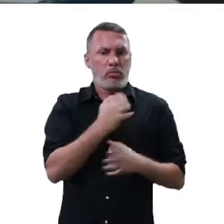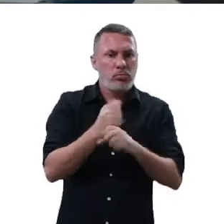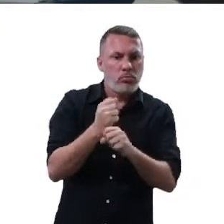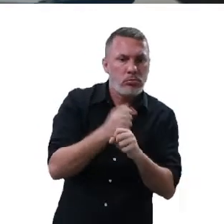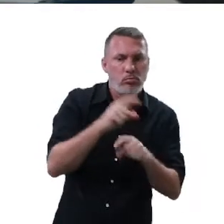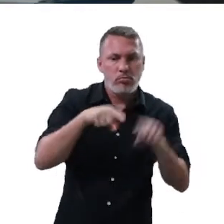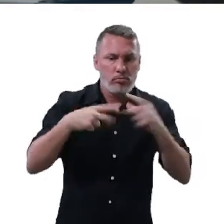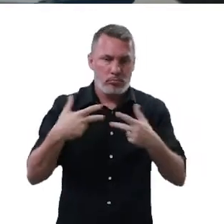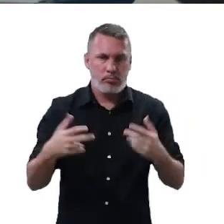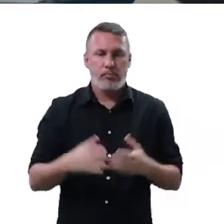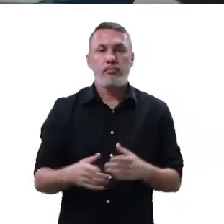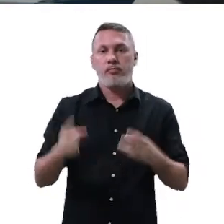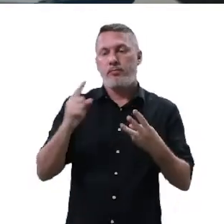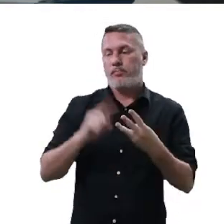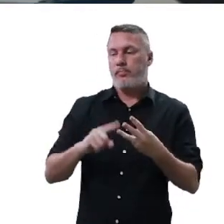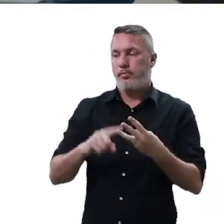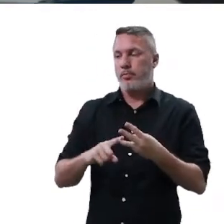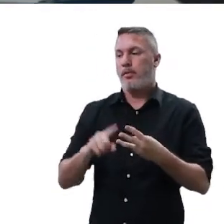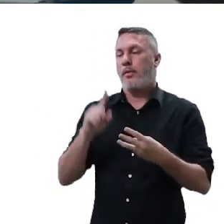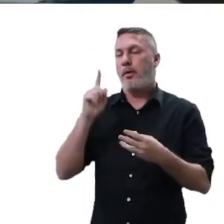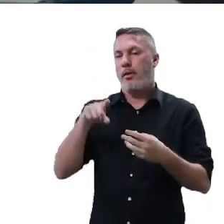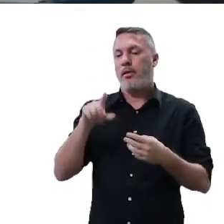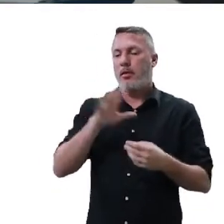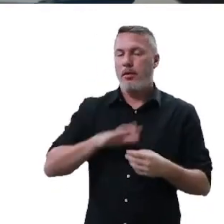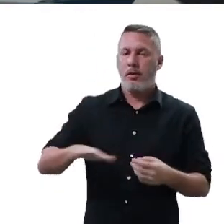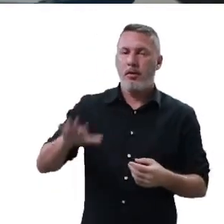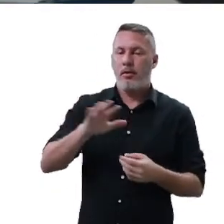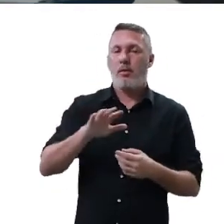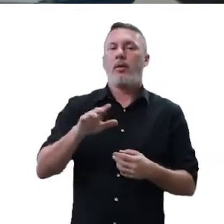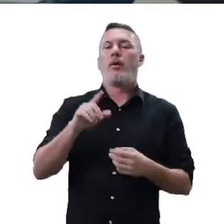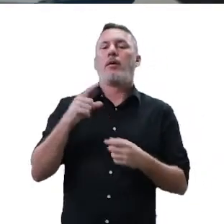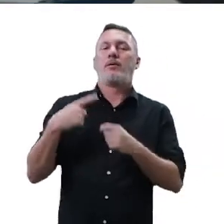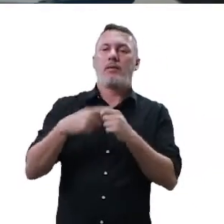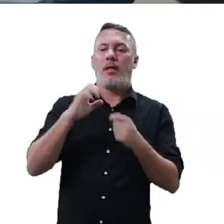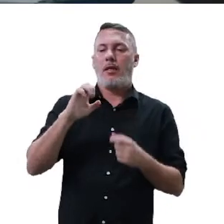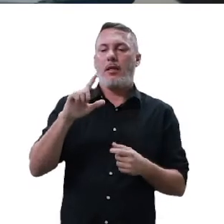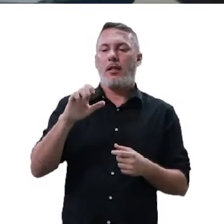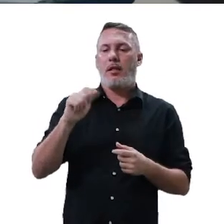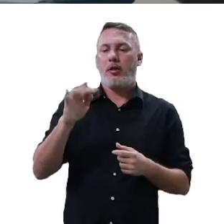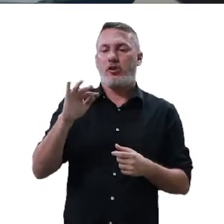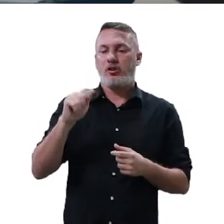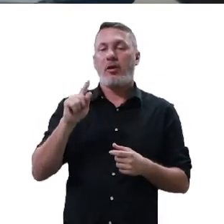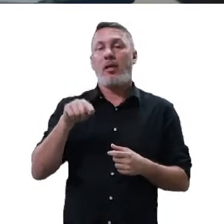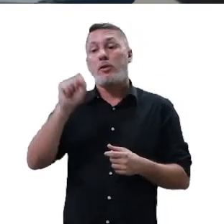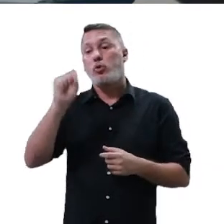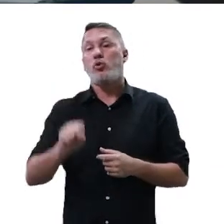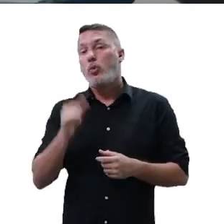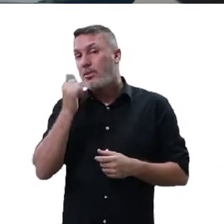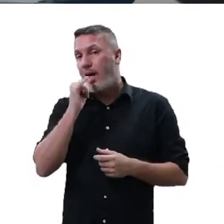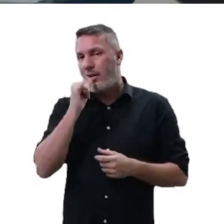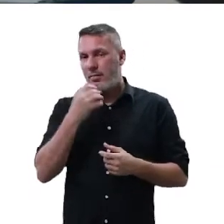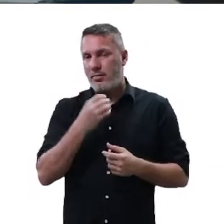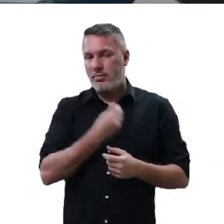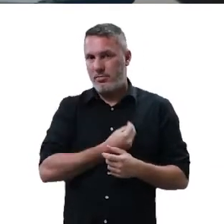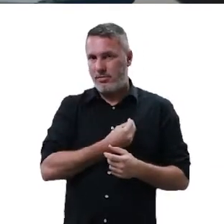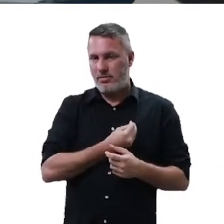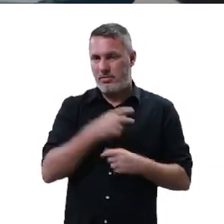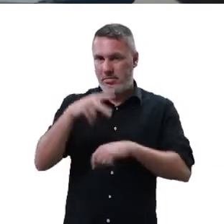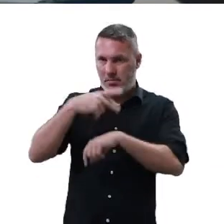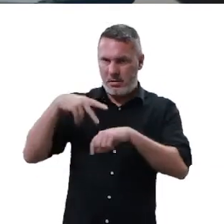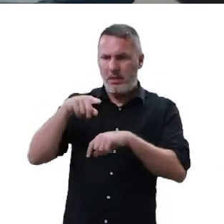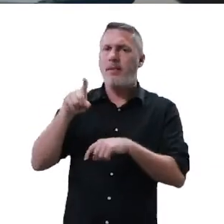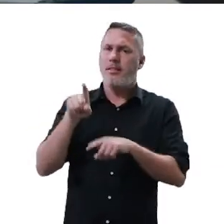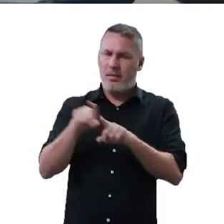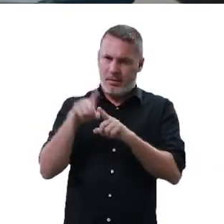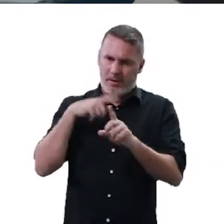vai conversar um pouquinho sobre ele daqui a pouco. Nós temos a escola eleática, que fica lá na Eleia, cidade de Eleia, o sul da Itália,